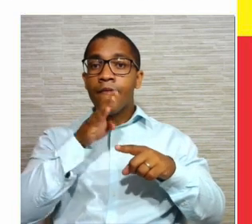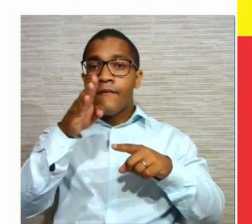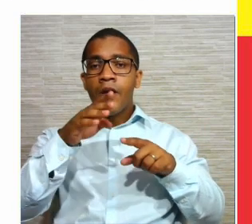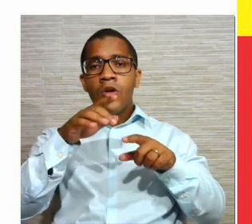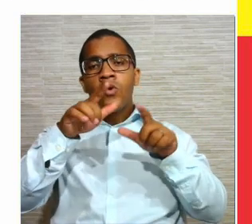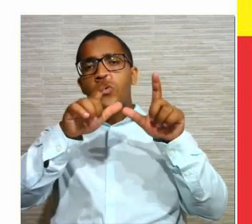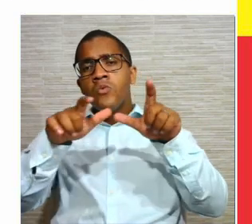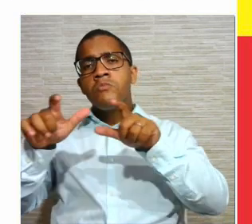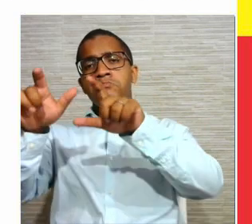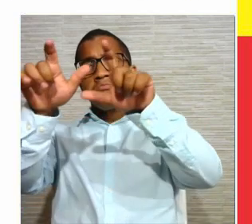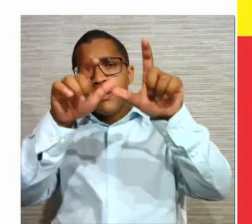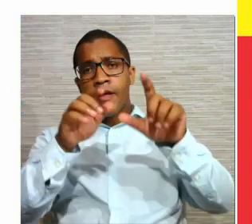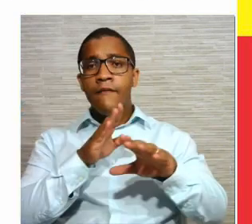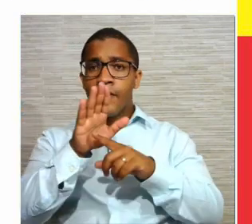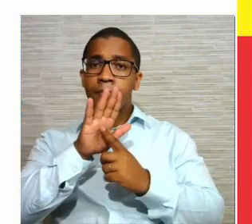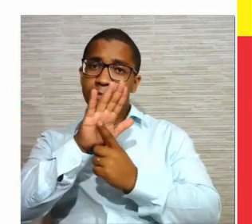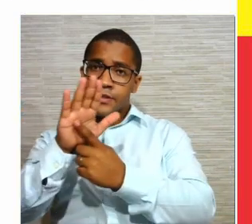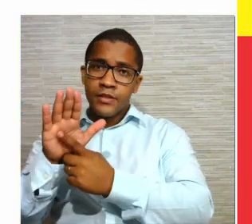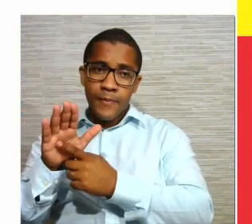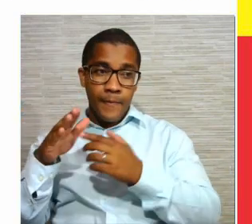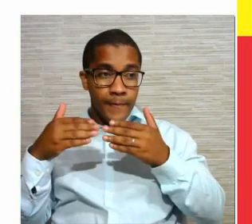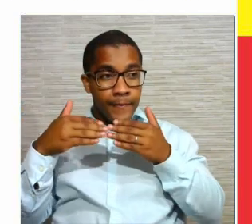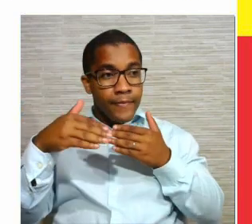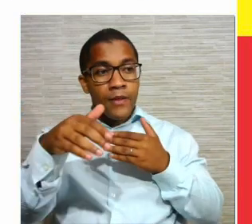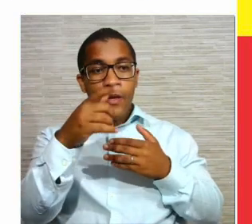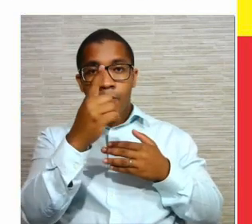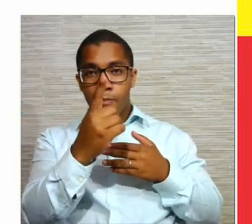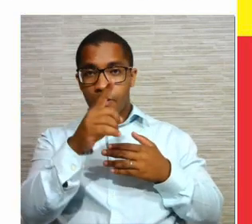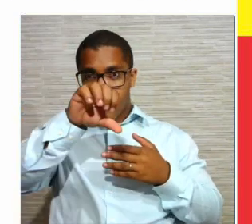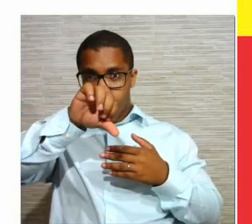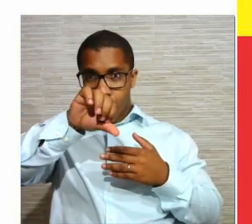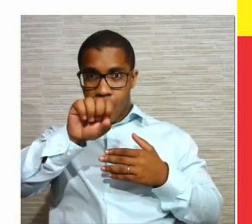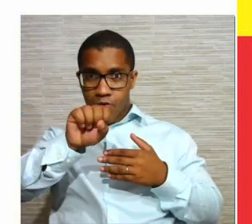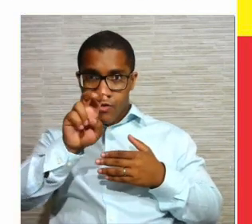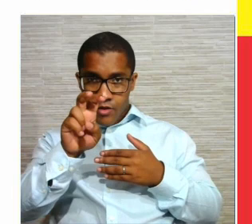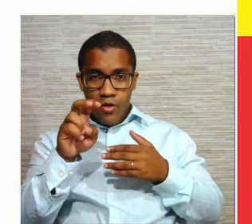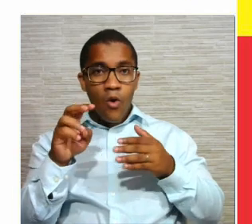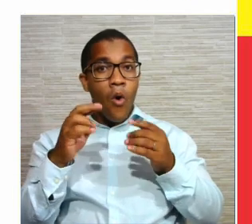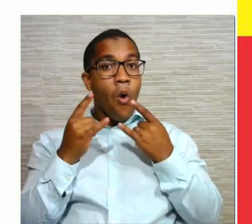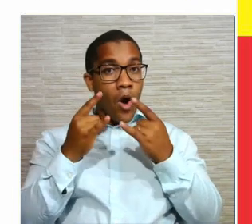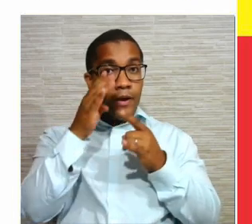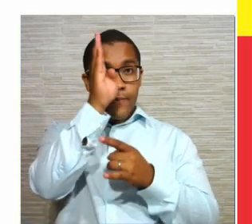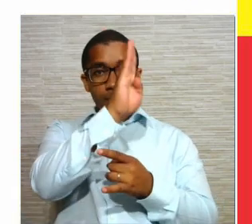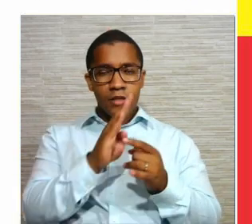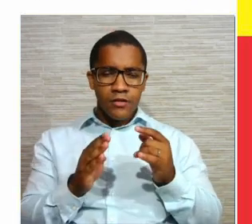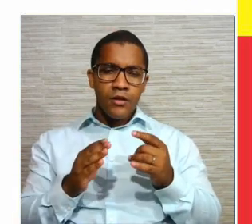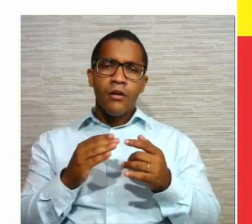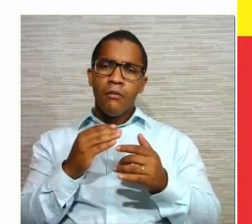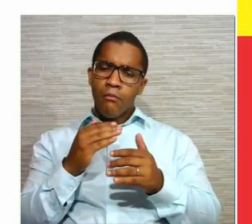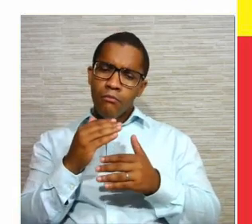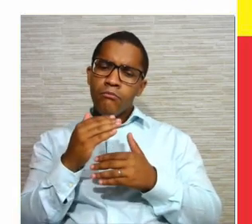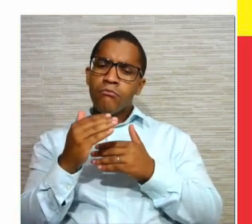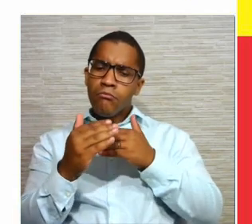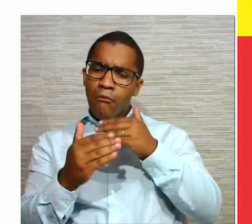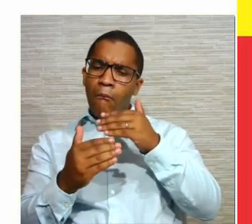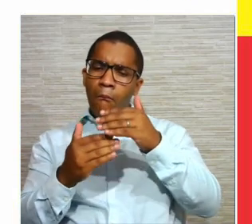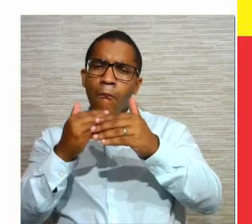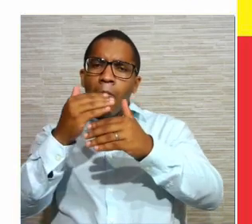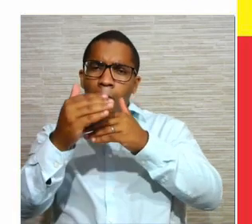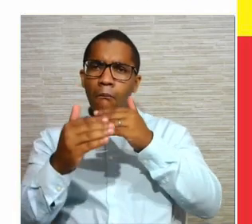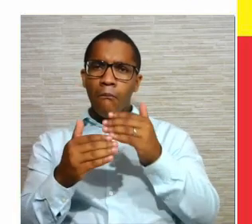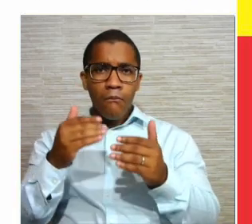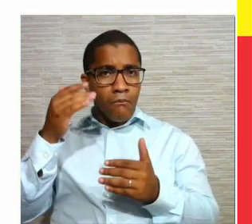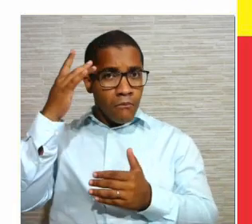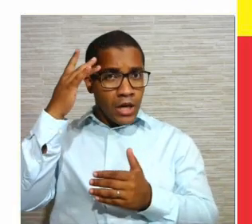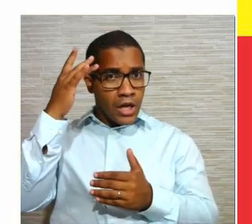de 1985, o rock brasileiro despontou como um movimento musical amadurecido, né, que mobilizou